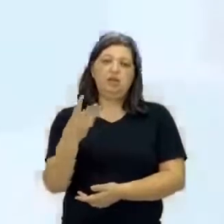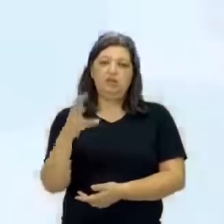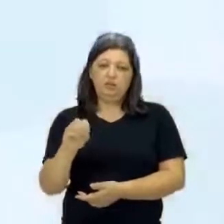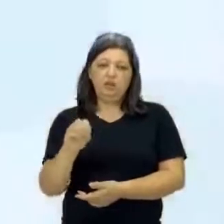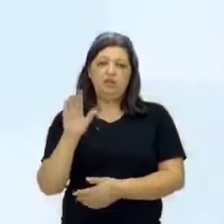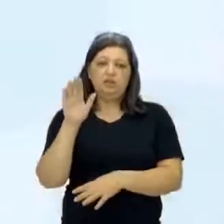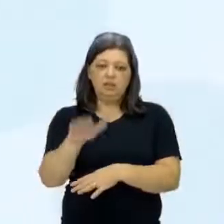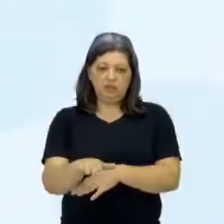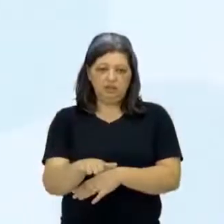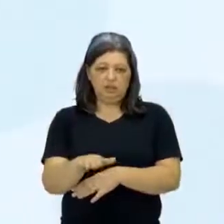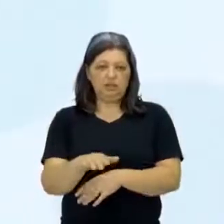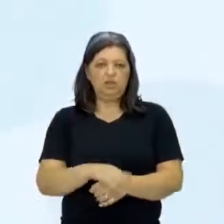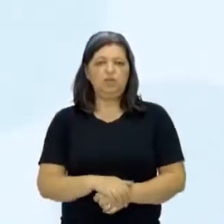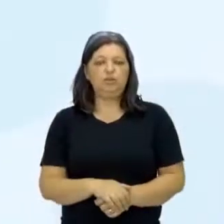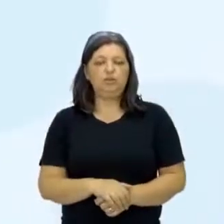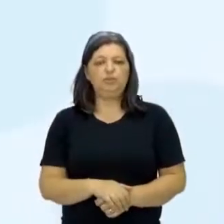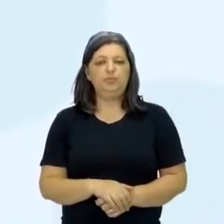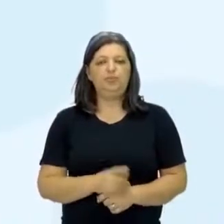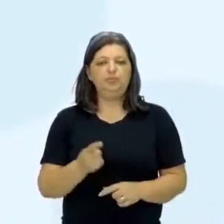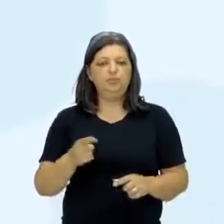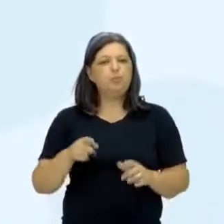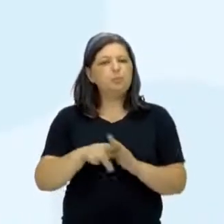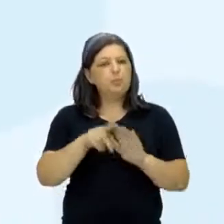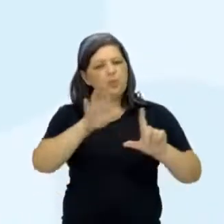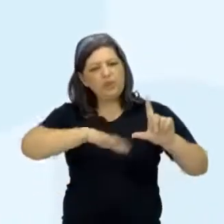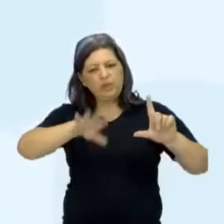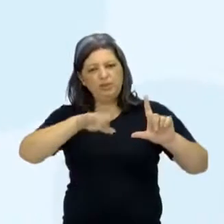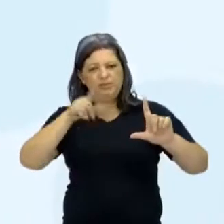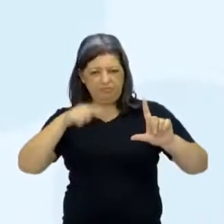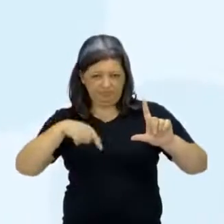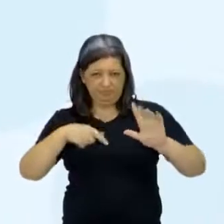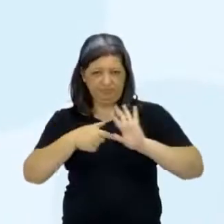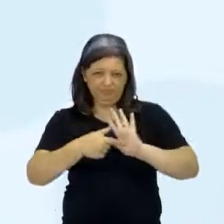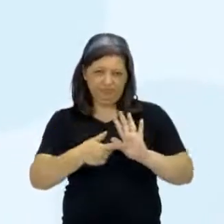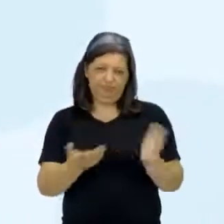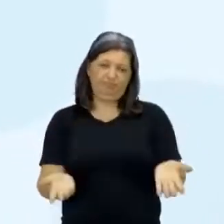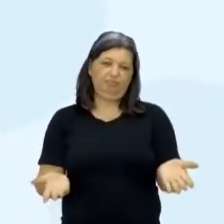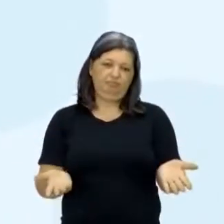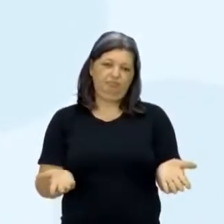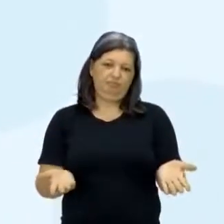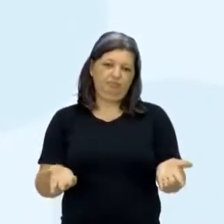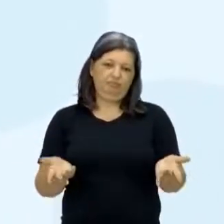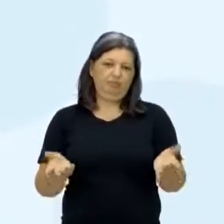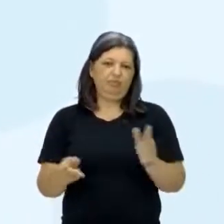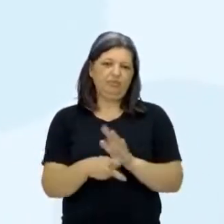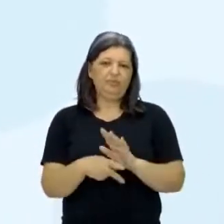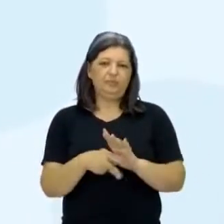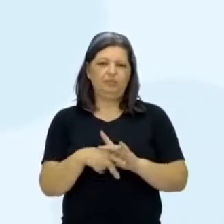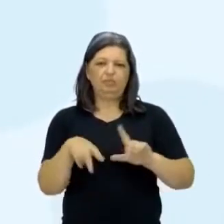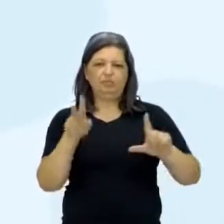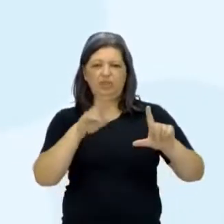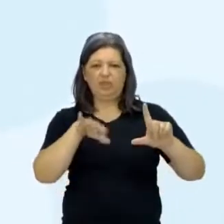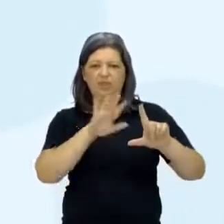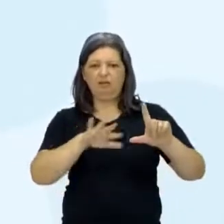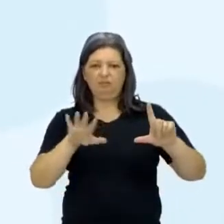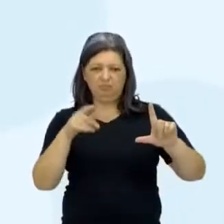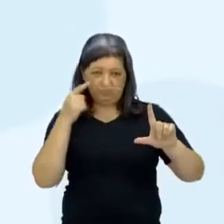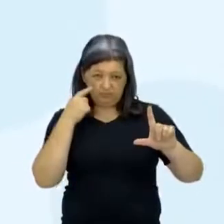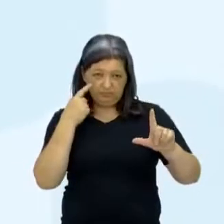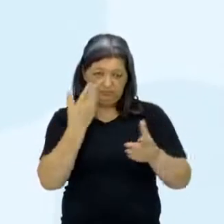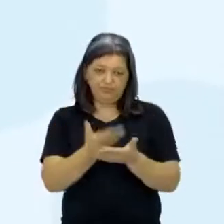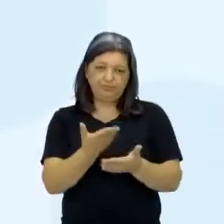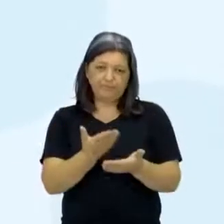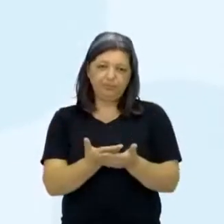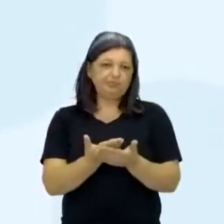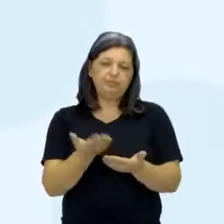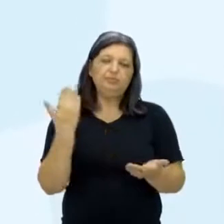um falso verdadeiro? Isso aqui é tranquilo. O texto ao lado é uma ilustração? Fala sério, isso eu não vou nem dar tempo pra você. Não é Por uma favor, ilustração? né? A mesma imagem da outra aula.